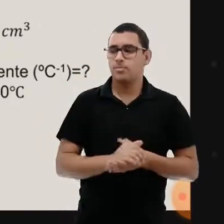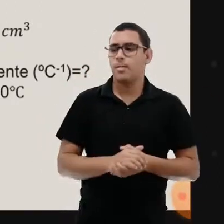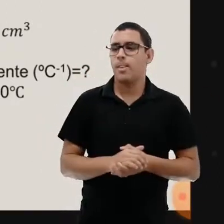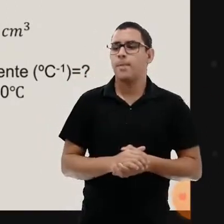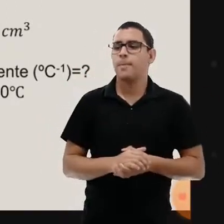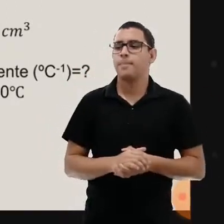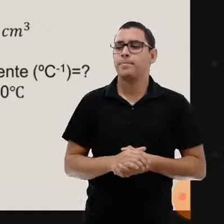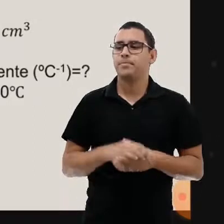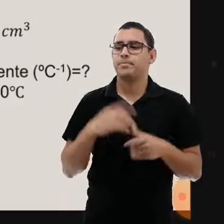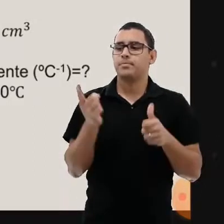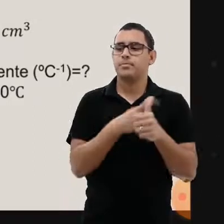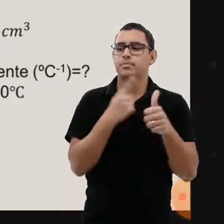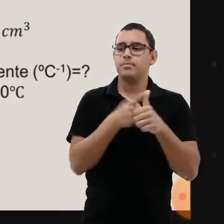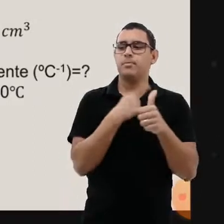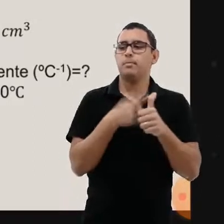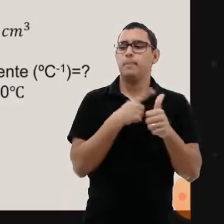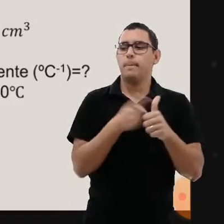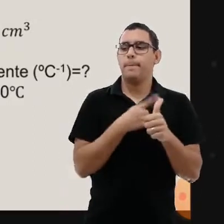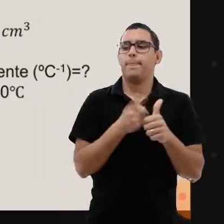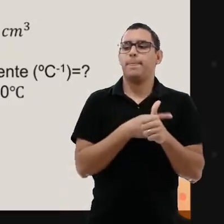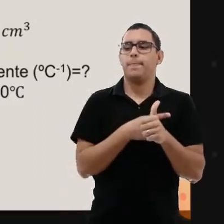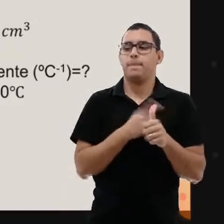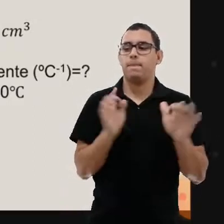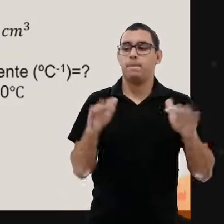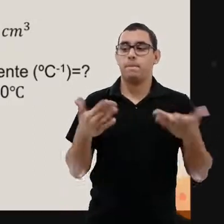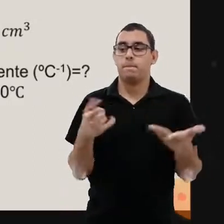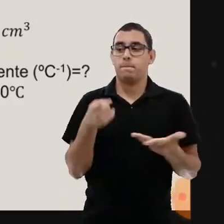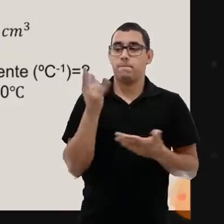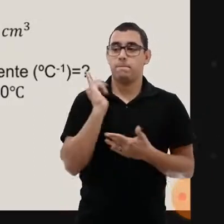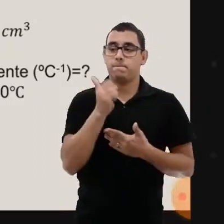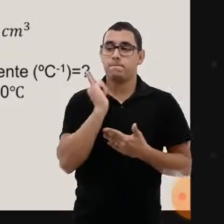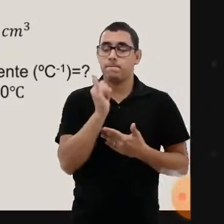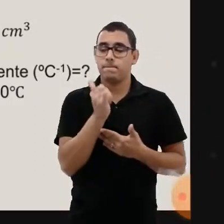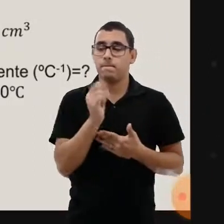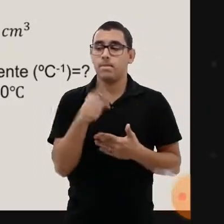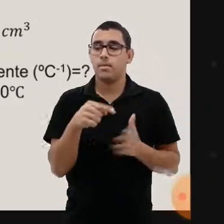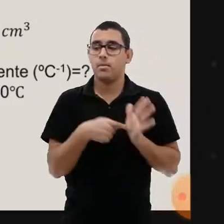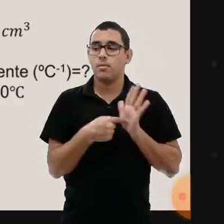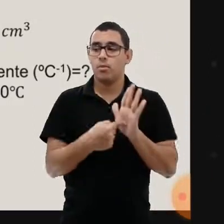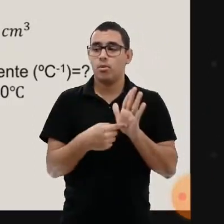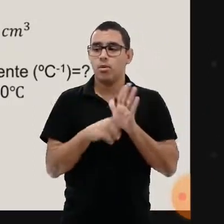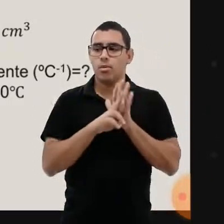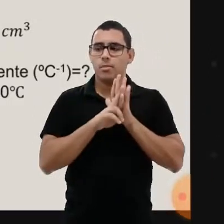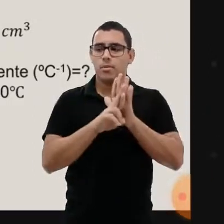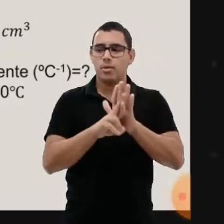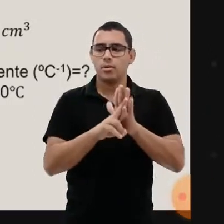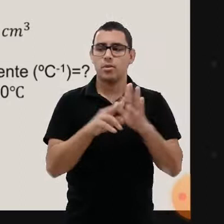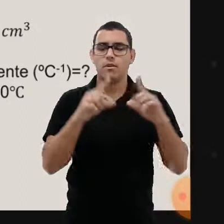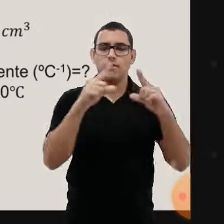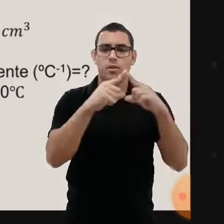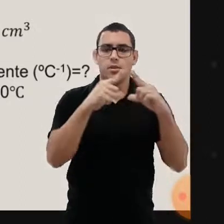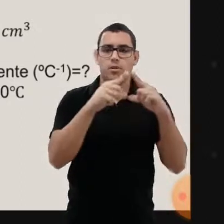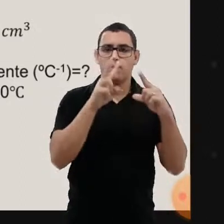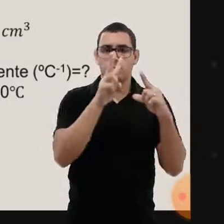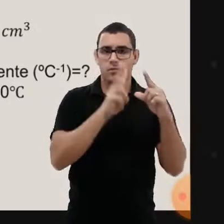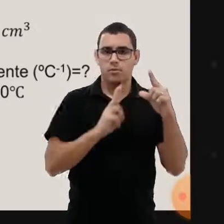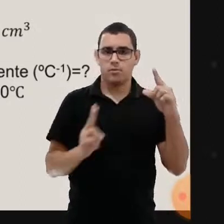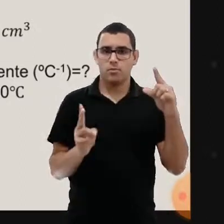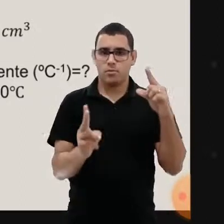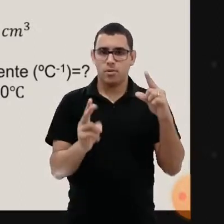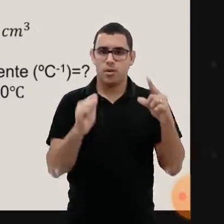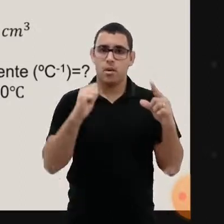essas informações. Primeiro, qual dessas informações é representada por